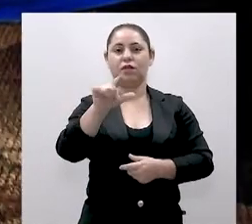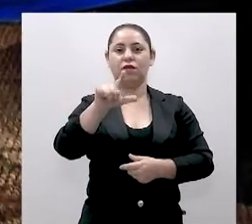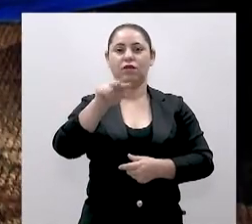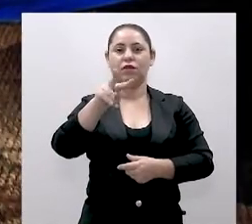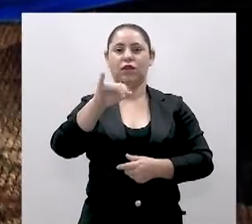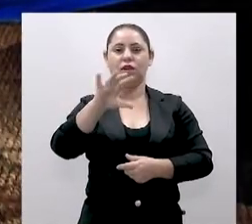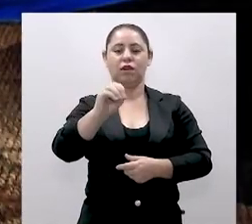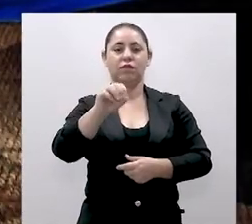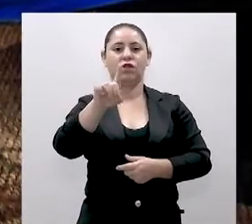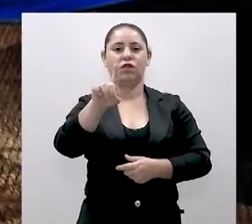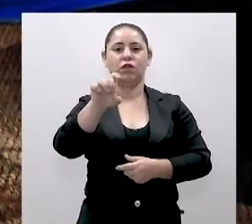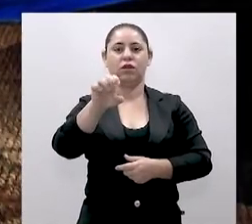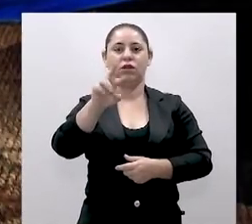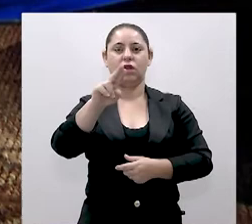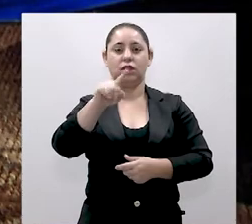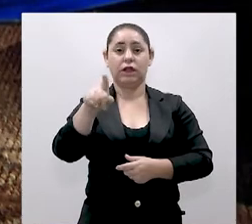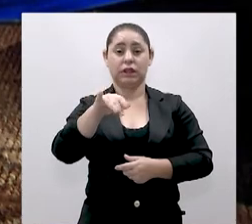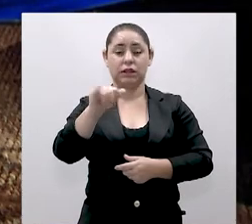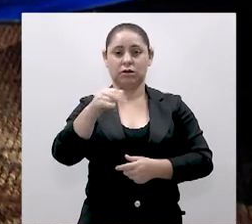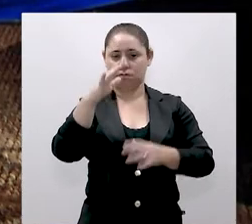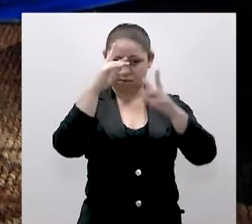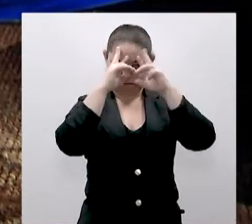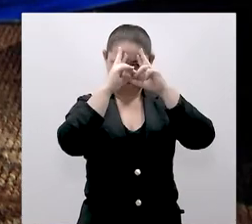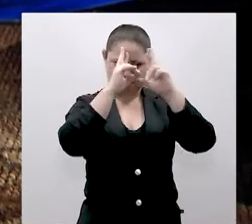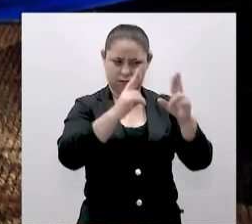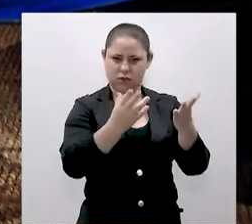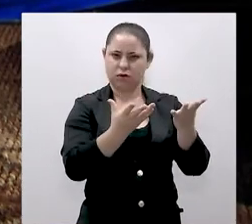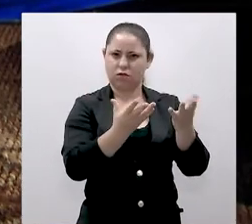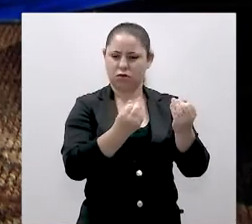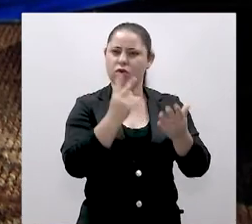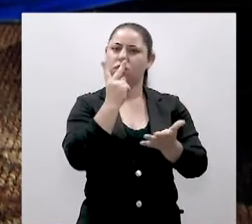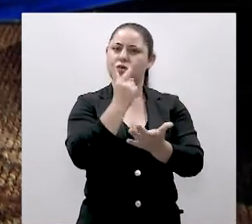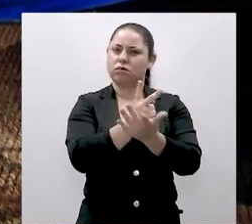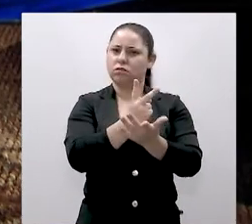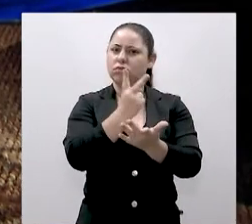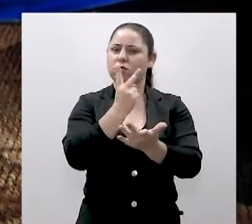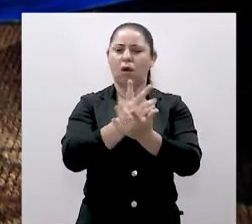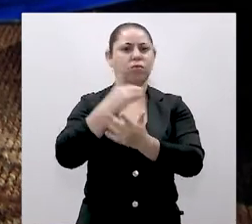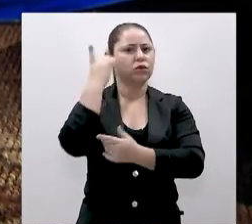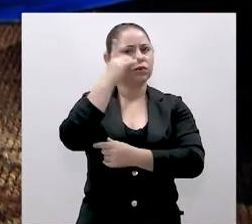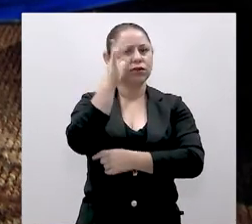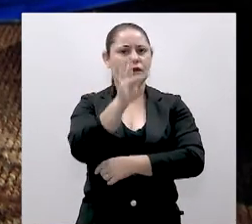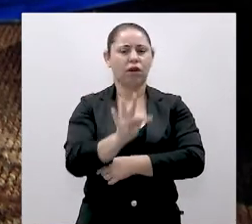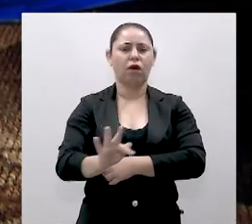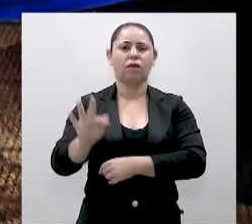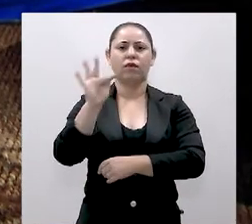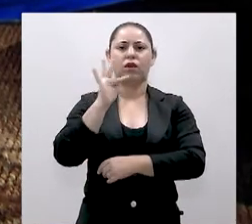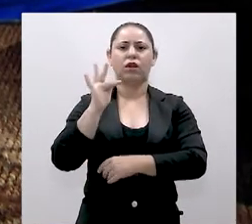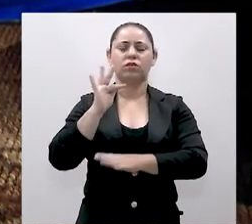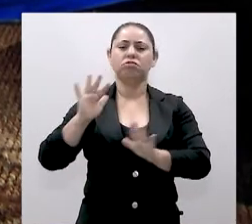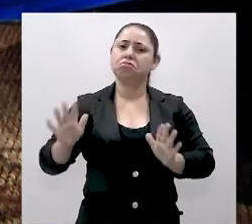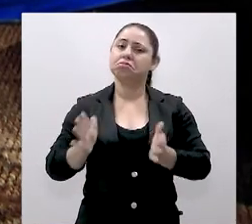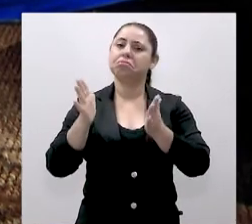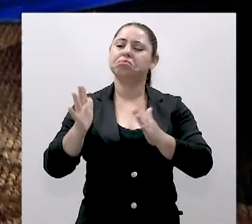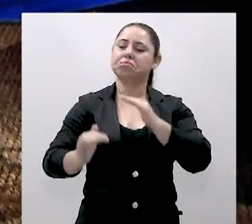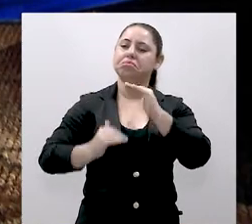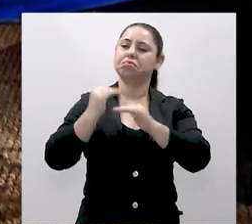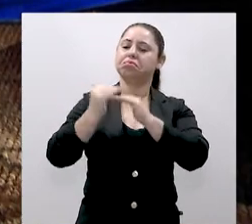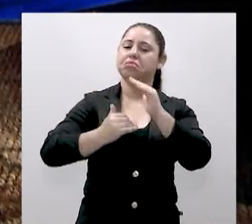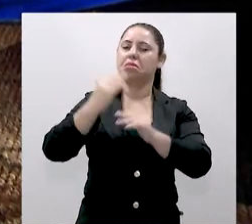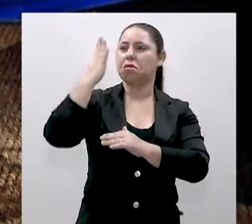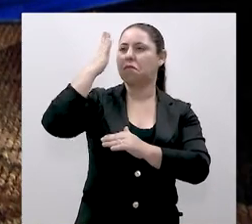lá que o interessado com Flávio grande figura e ele te respeitava muito você for um um deputado federal proeminente